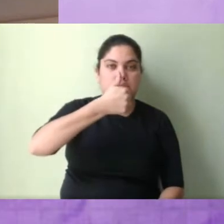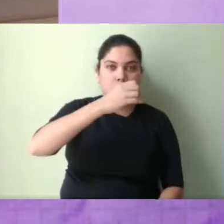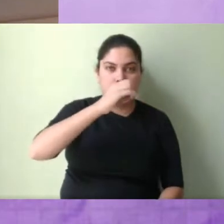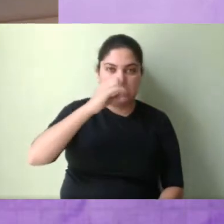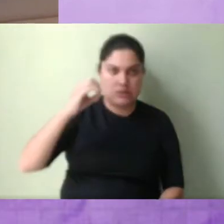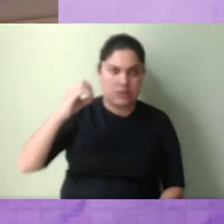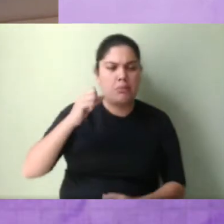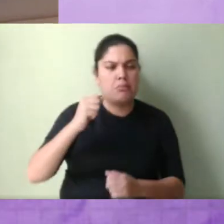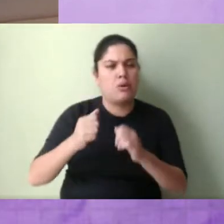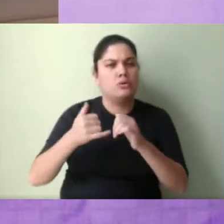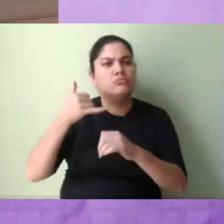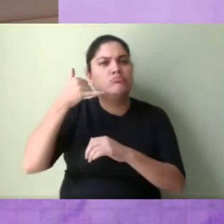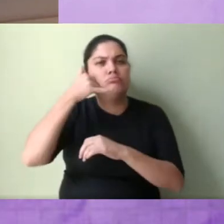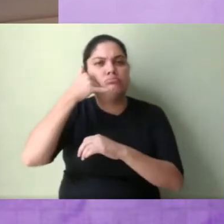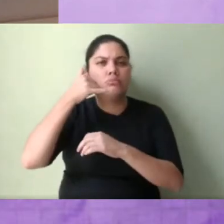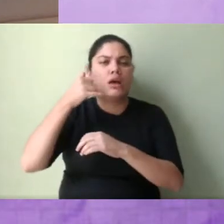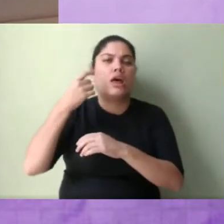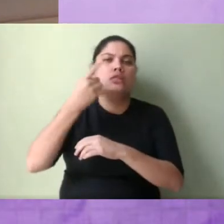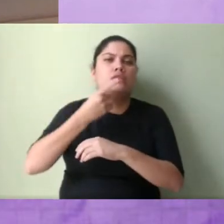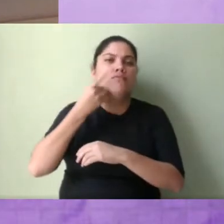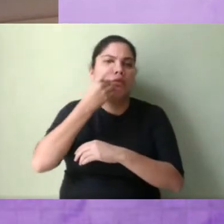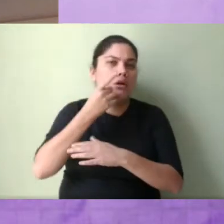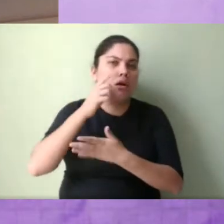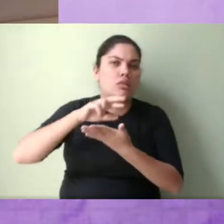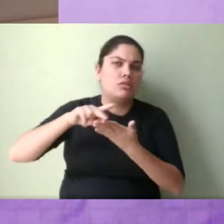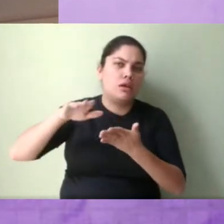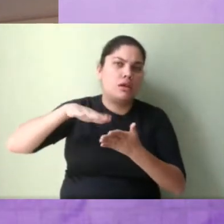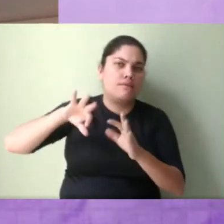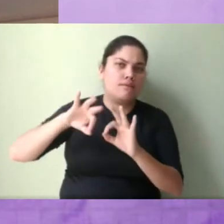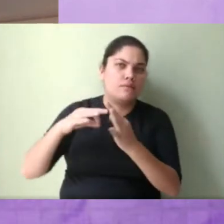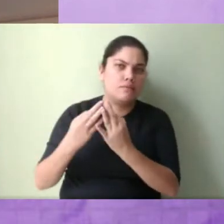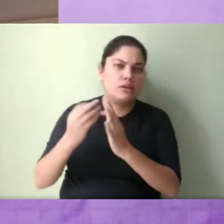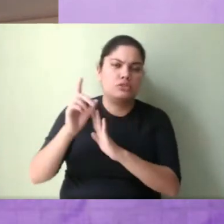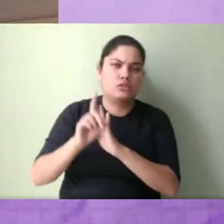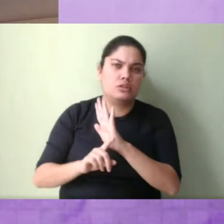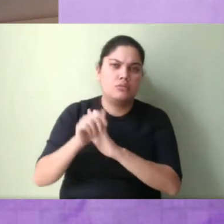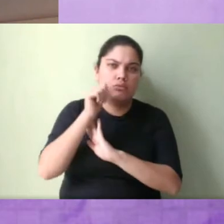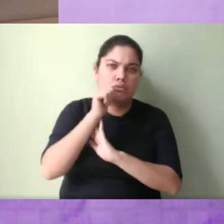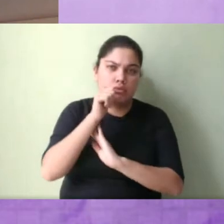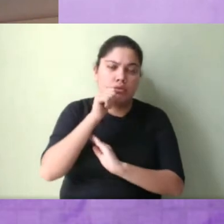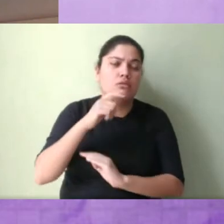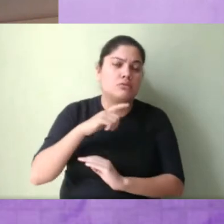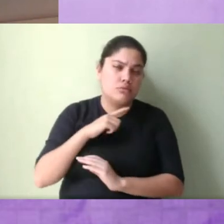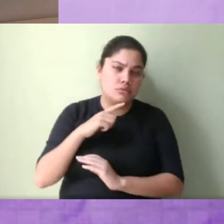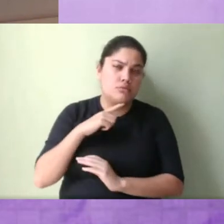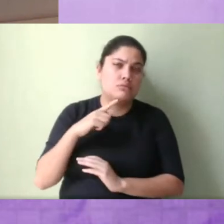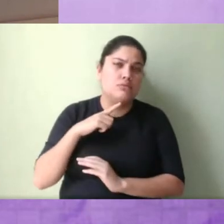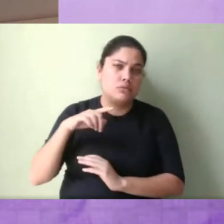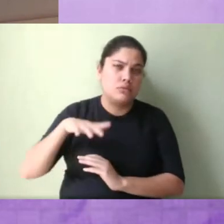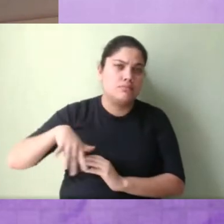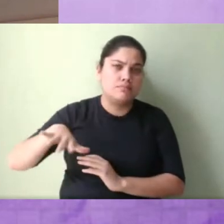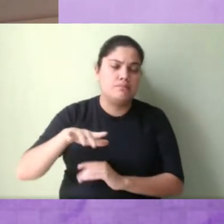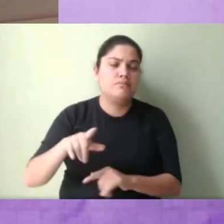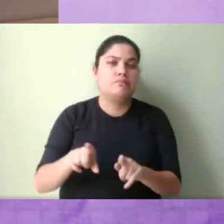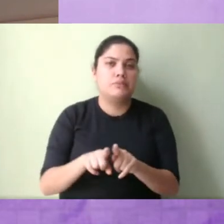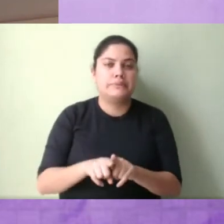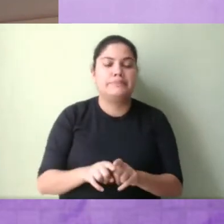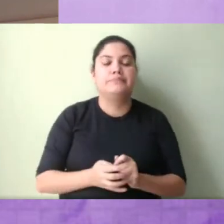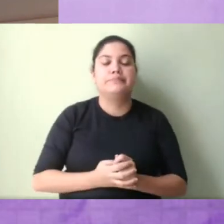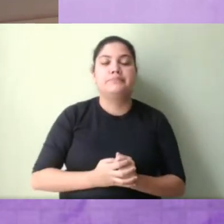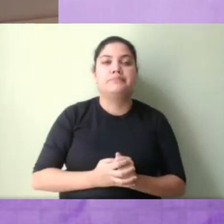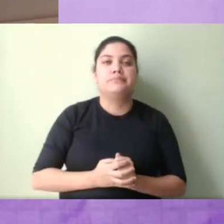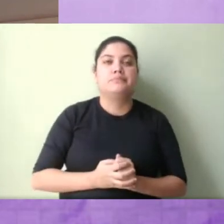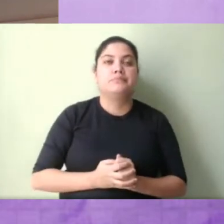Quais canais que eu posso procurar? Posso procurar o Disque 100, eu posso procurar diretamente uma advogada que trata de causa civil